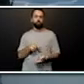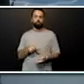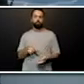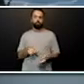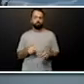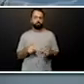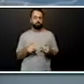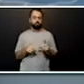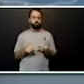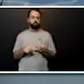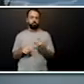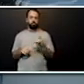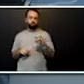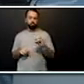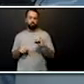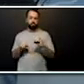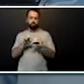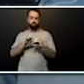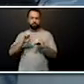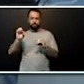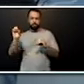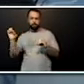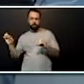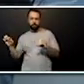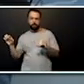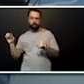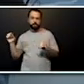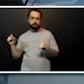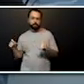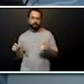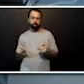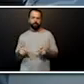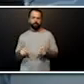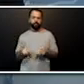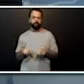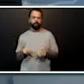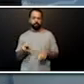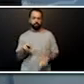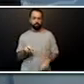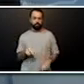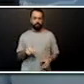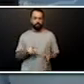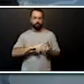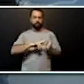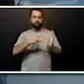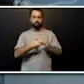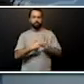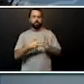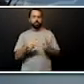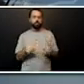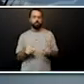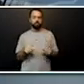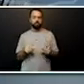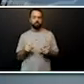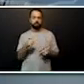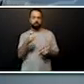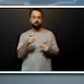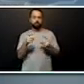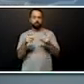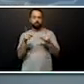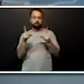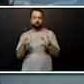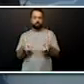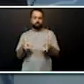do zero? Esse é meu módulo. Por último, opostos ou